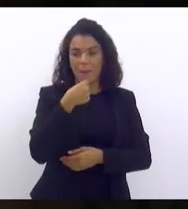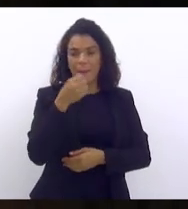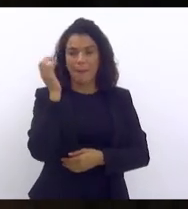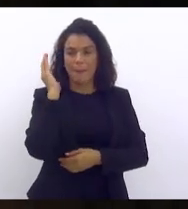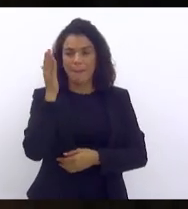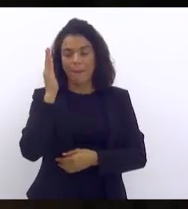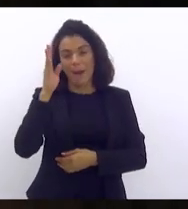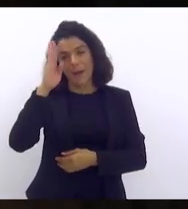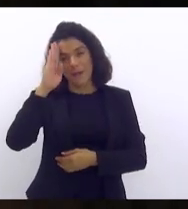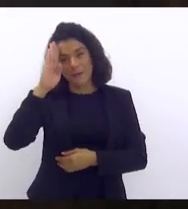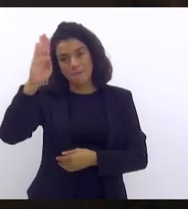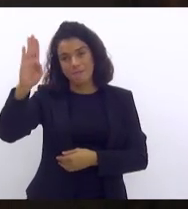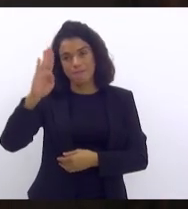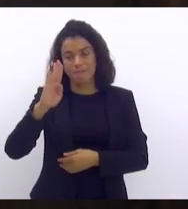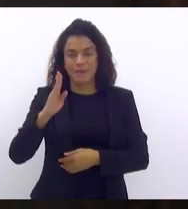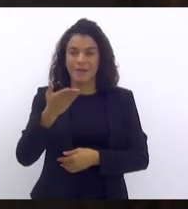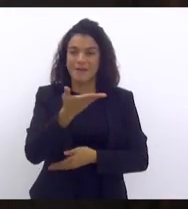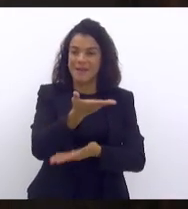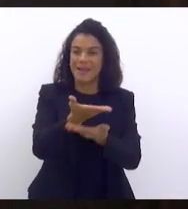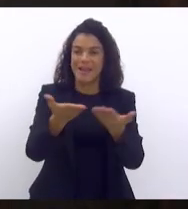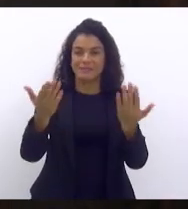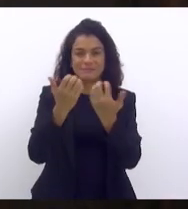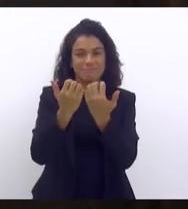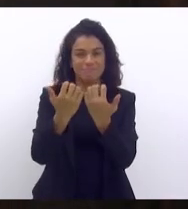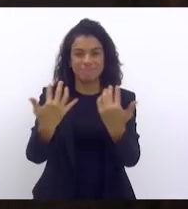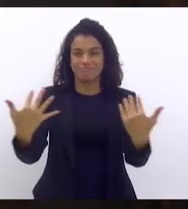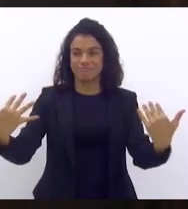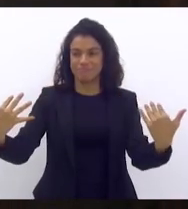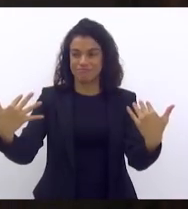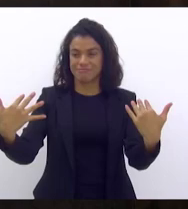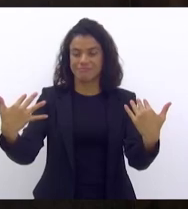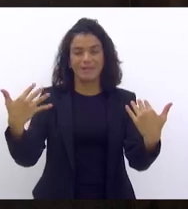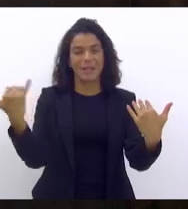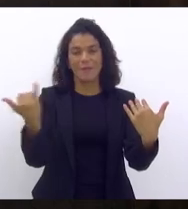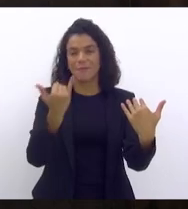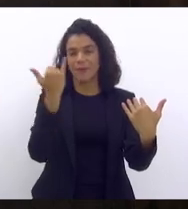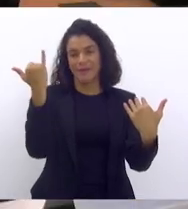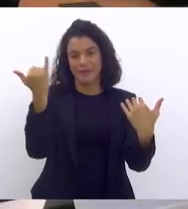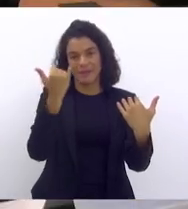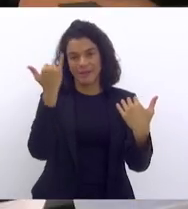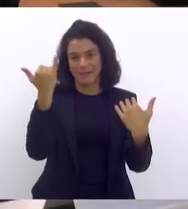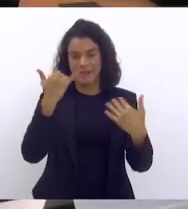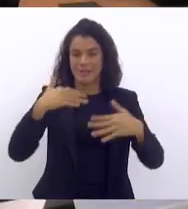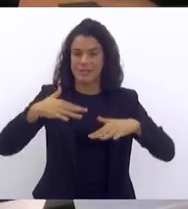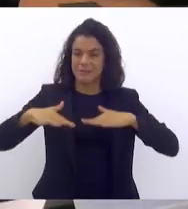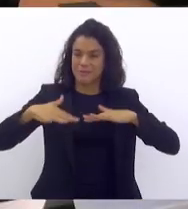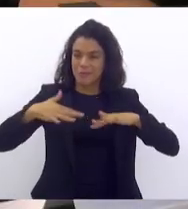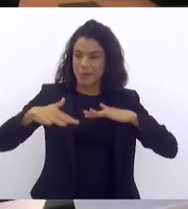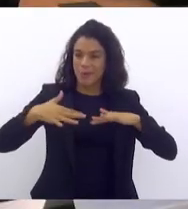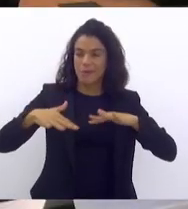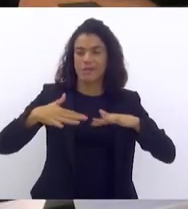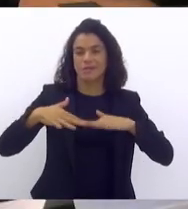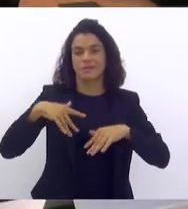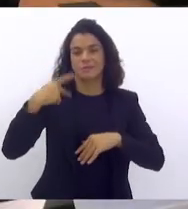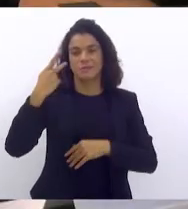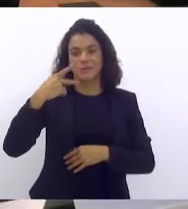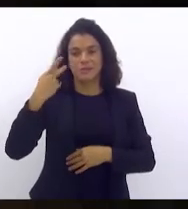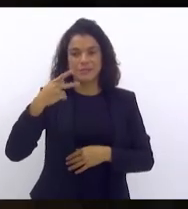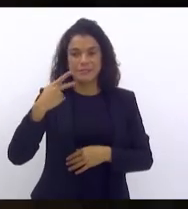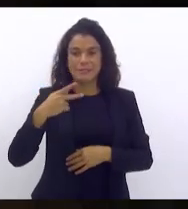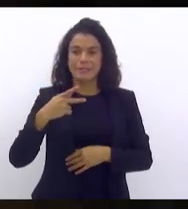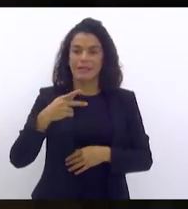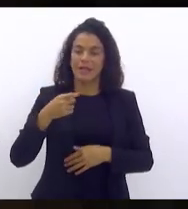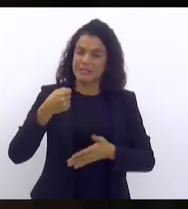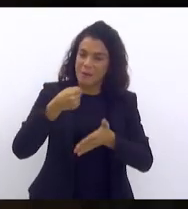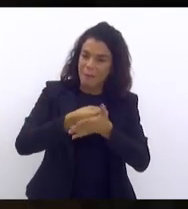e, principalmente, essa plateia tão mobilizada, que é importantíssimo essa mobilização política, essa atenção